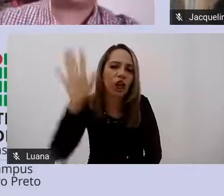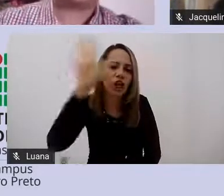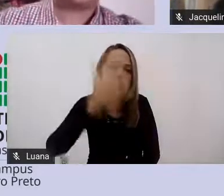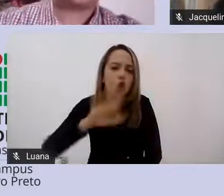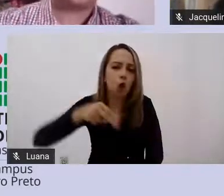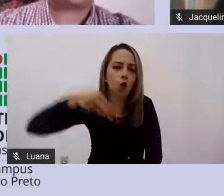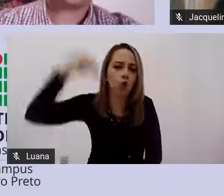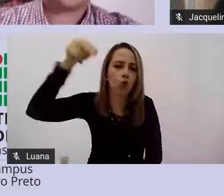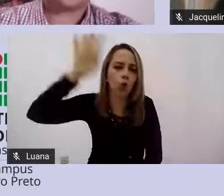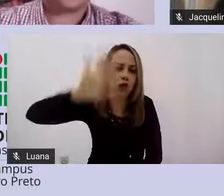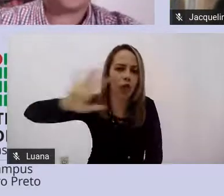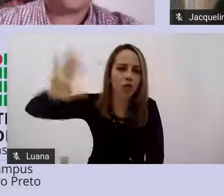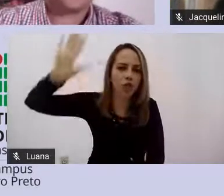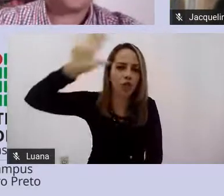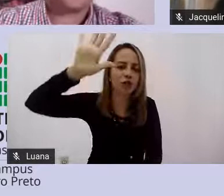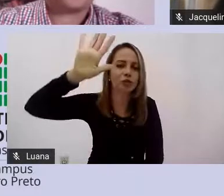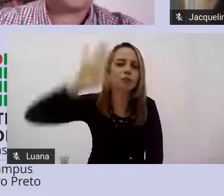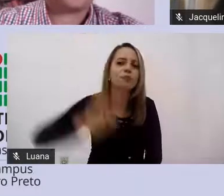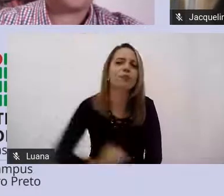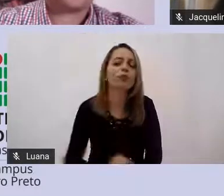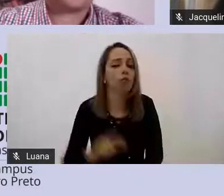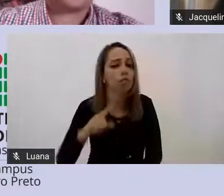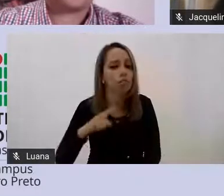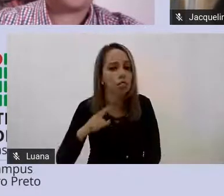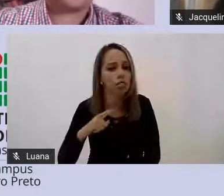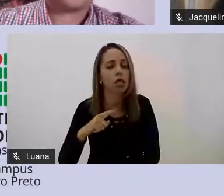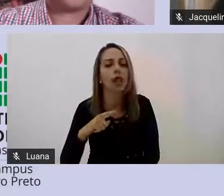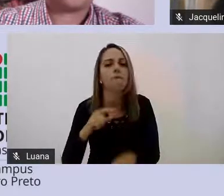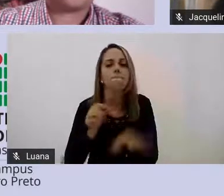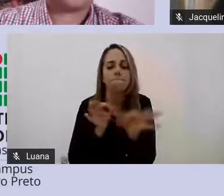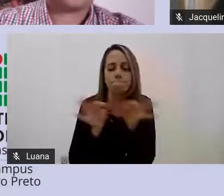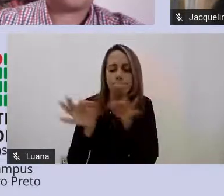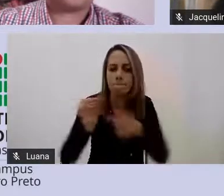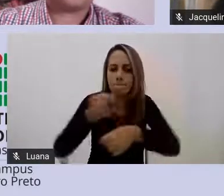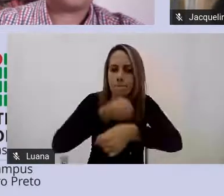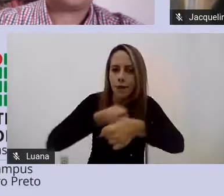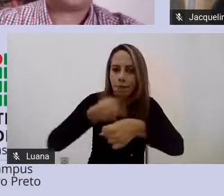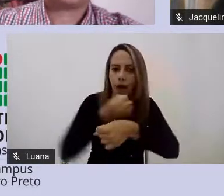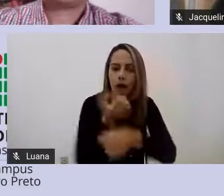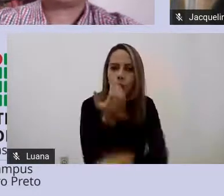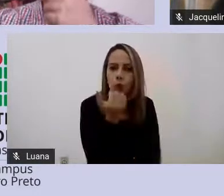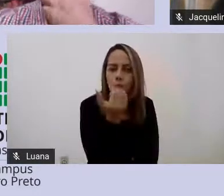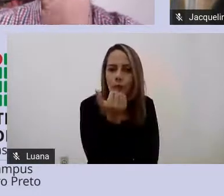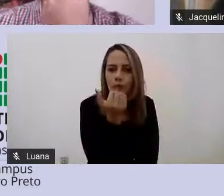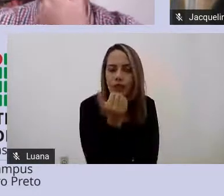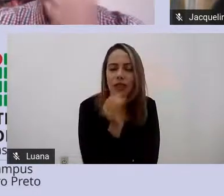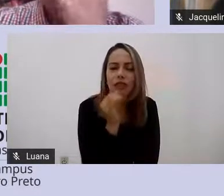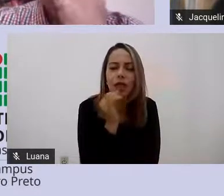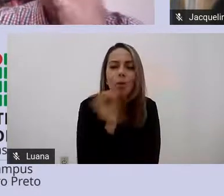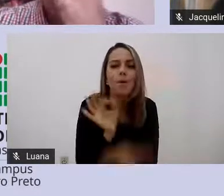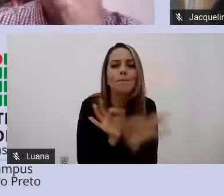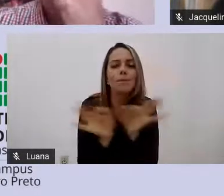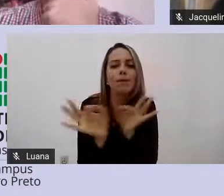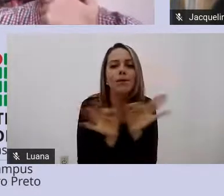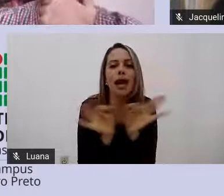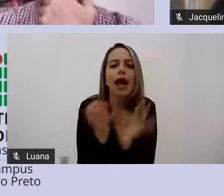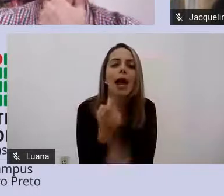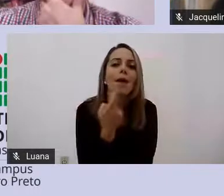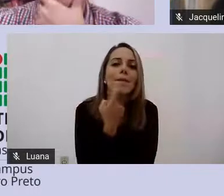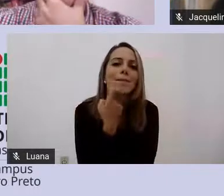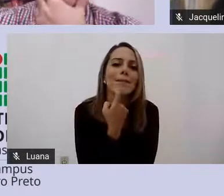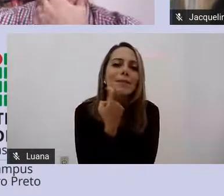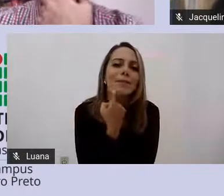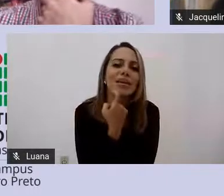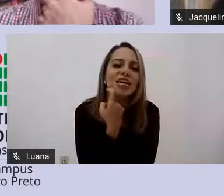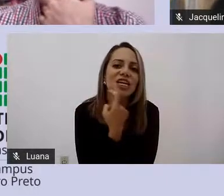gente sabe de alguns preparos e de alguns hábitos, né? O preparar o peixe tropical como arenque